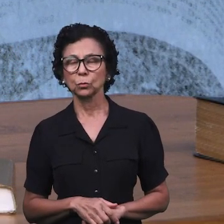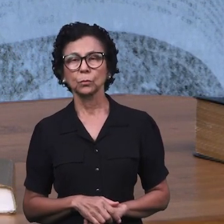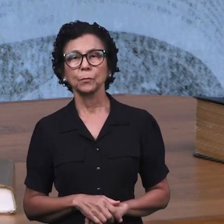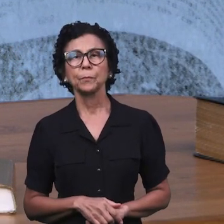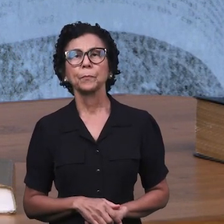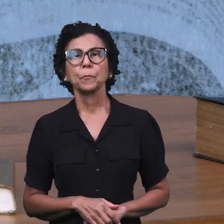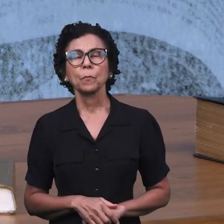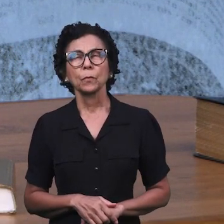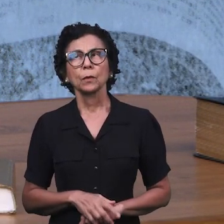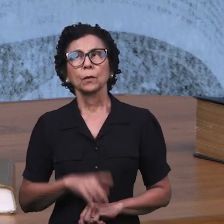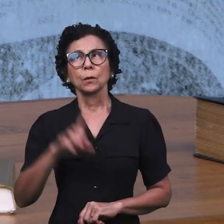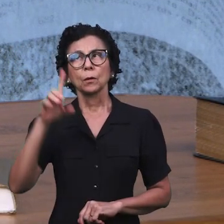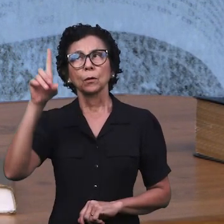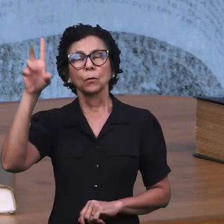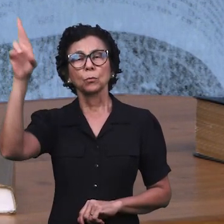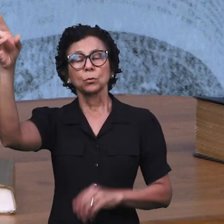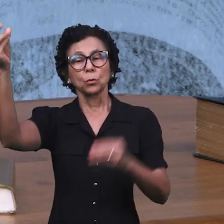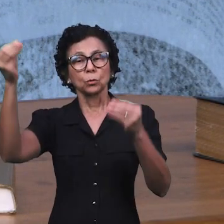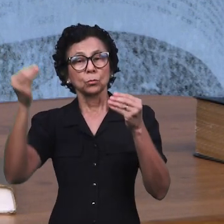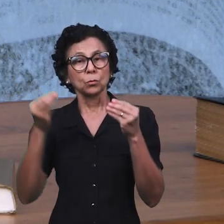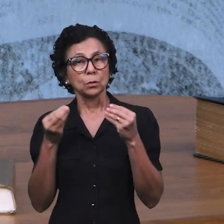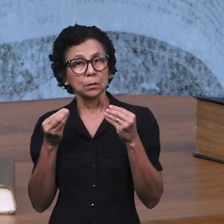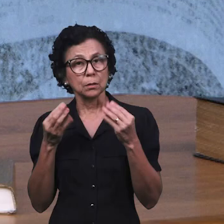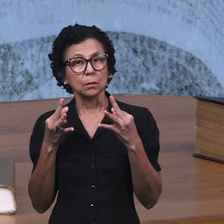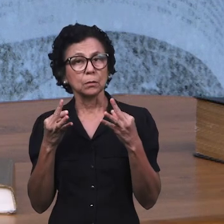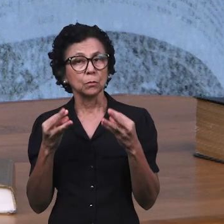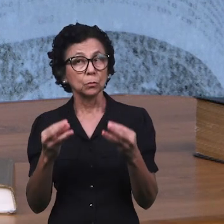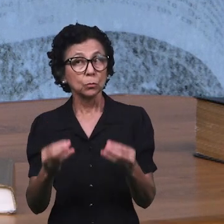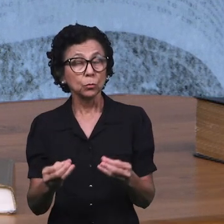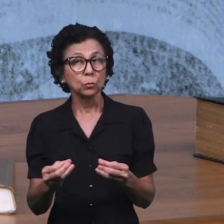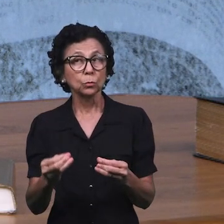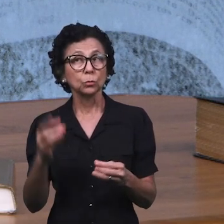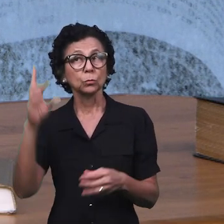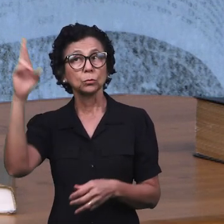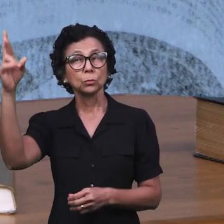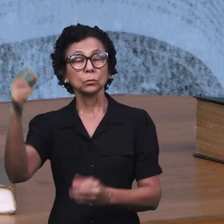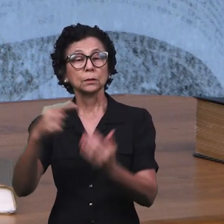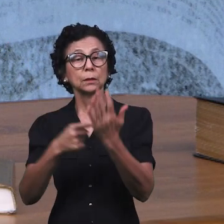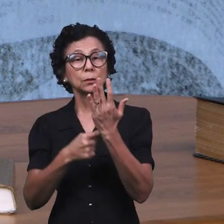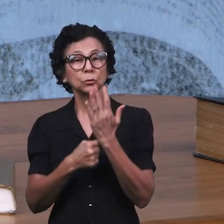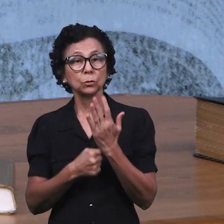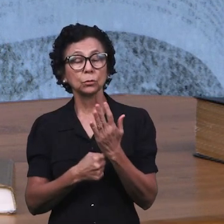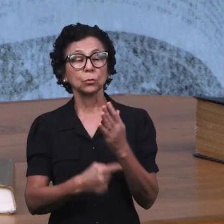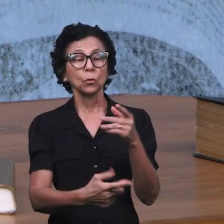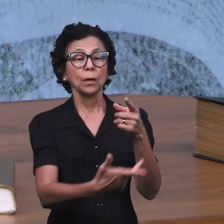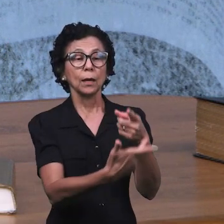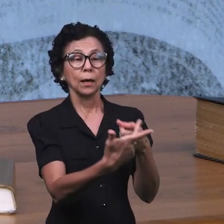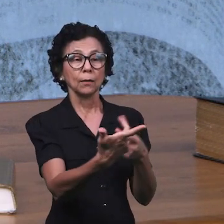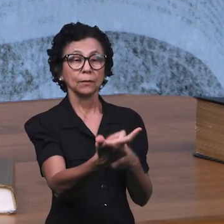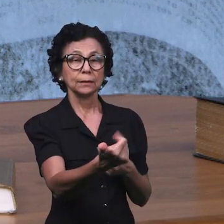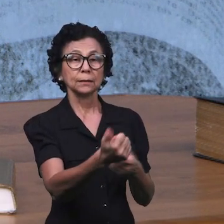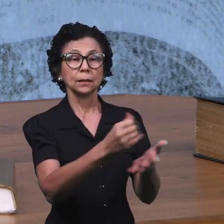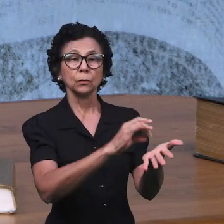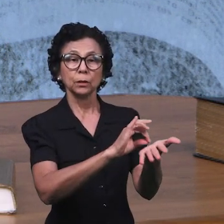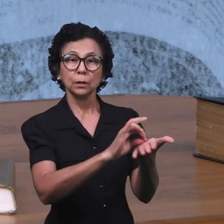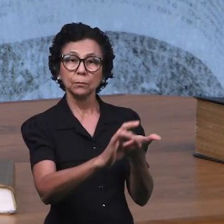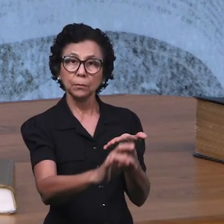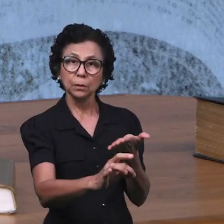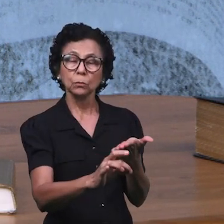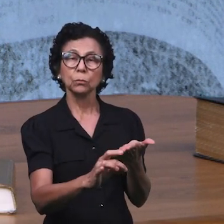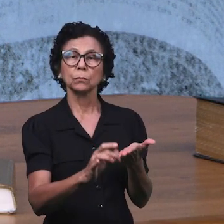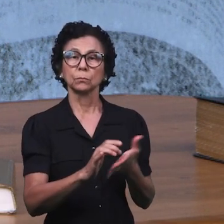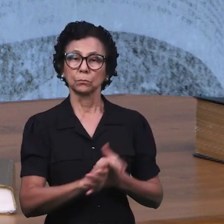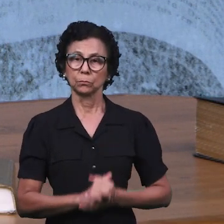nos deu o Senhor, que nos guardou e entregou a tropa que contra nós vinha nas nossas